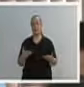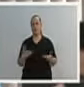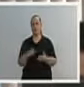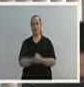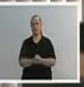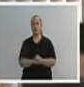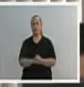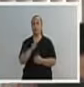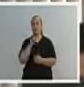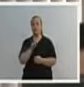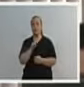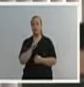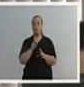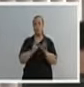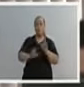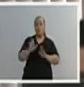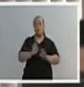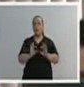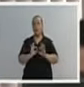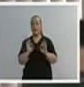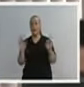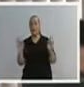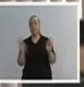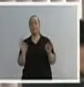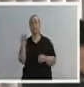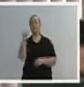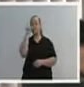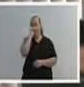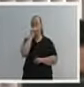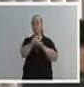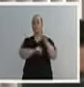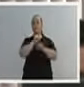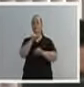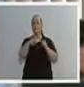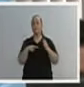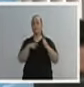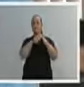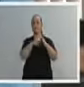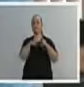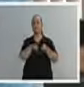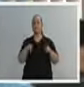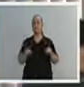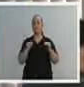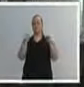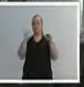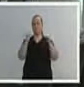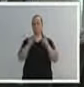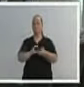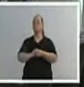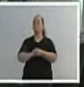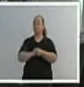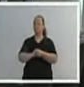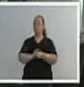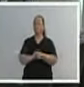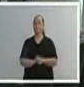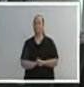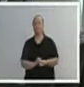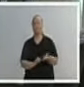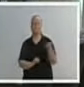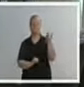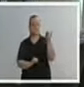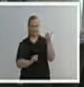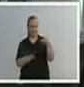fica difícil também do promotor apresentar a denúncia. Né? Então, eu quero parabenizá-lo também pelo seu pronunciamento. Concedo a parte, com a